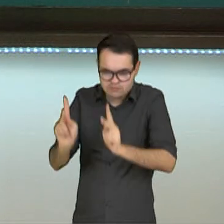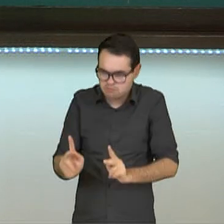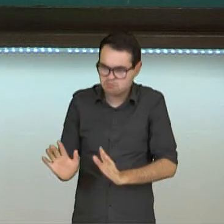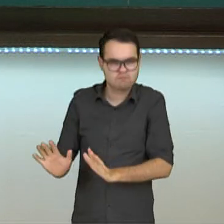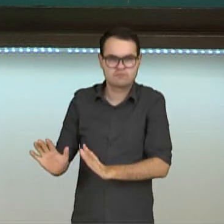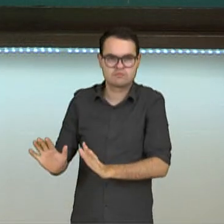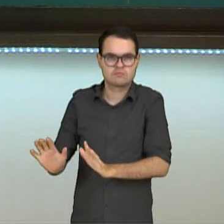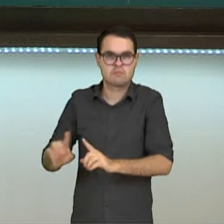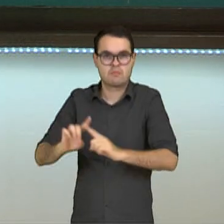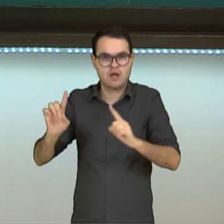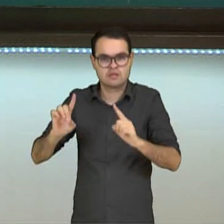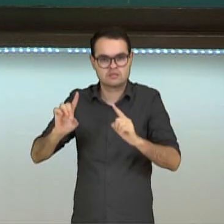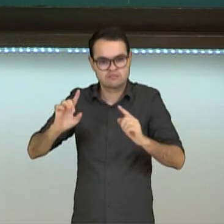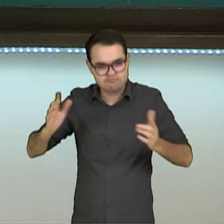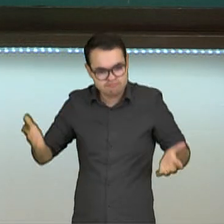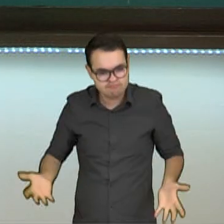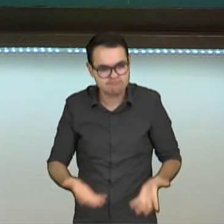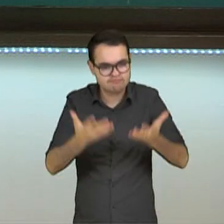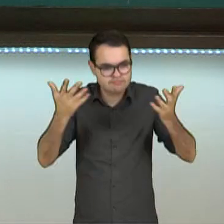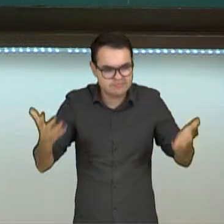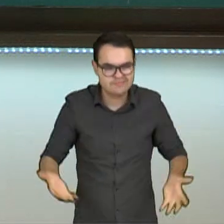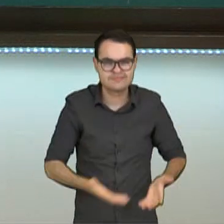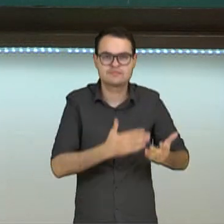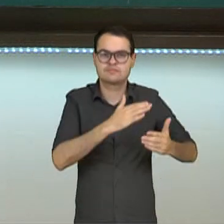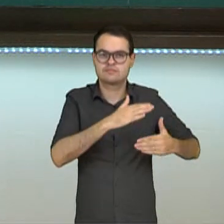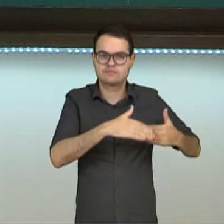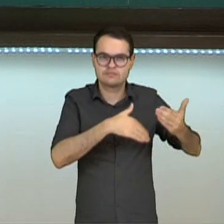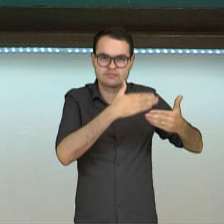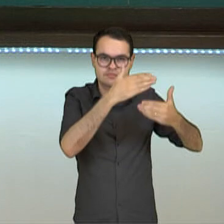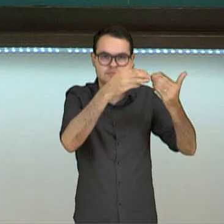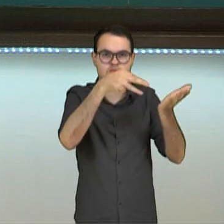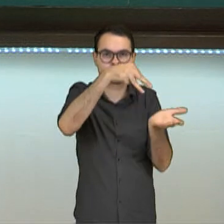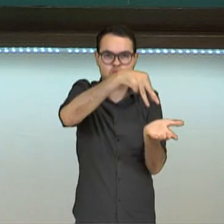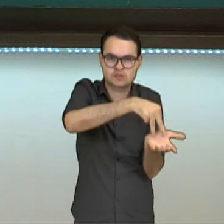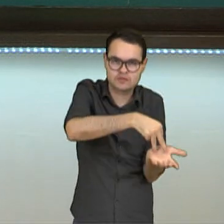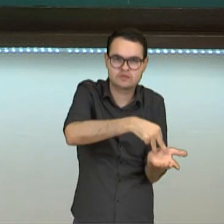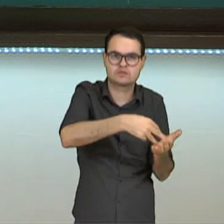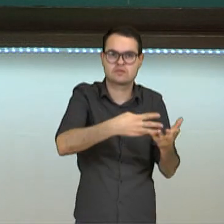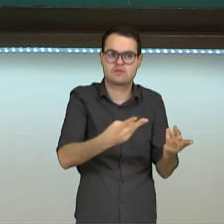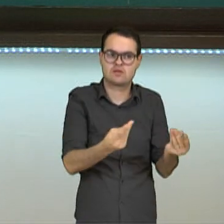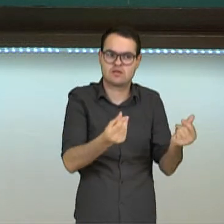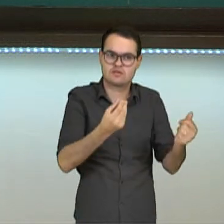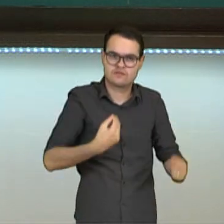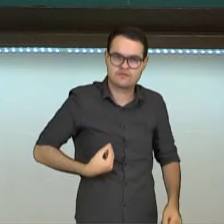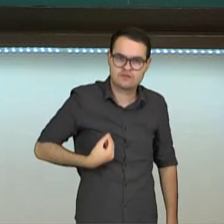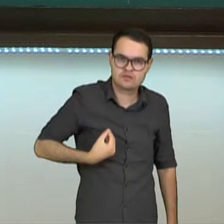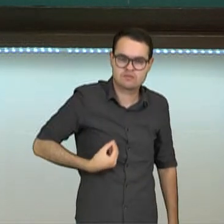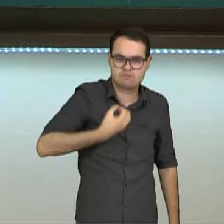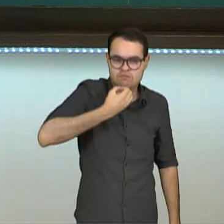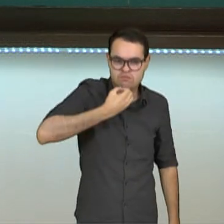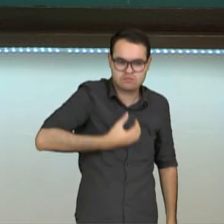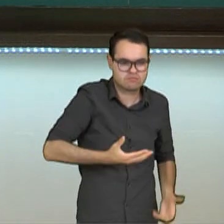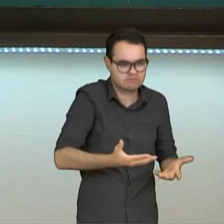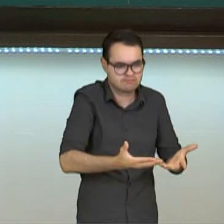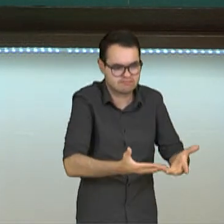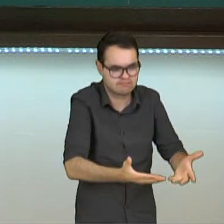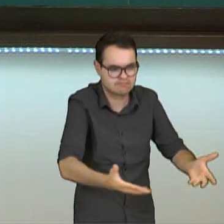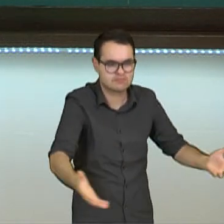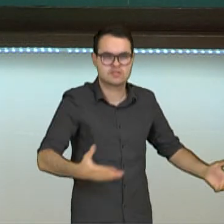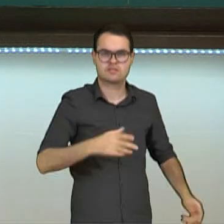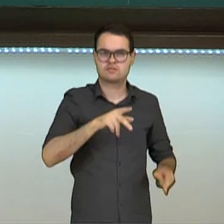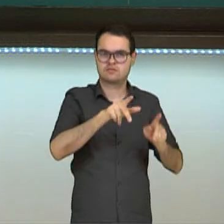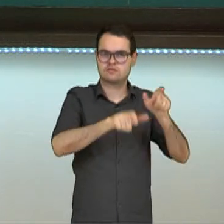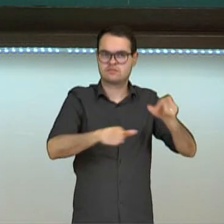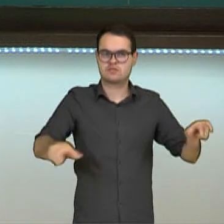mas em assegurar o desenvolvimento sustentável, uma qualidade de vida digna para as pessoas